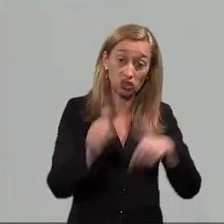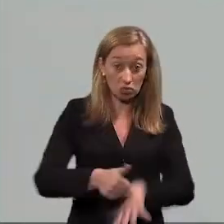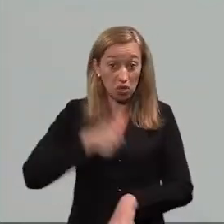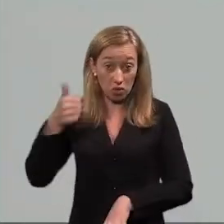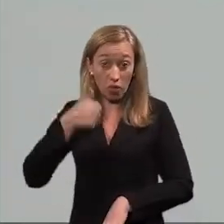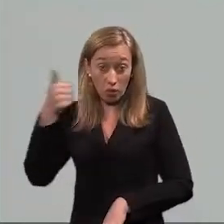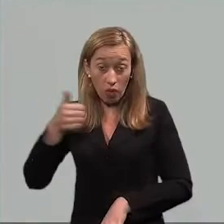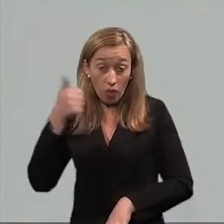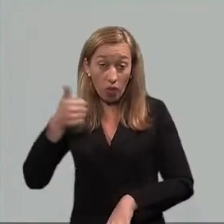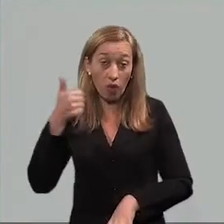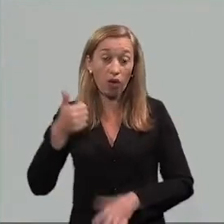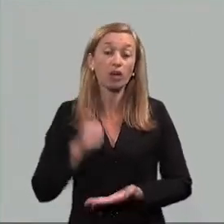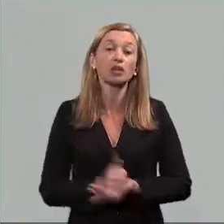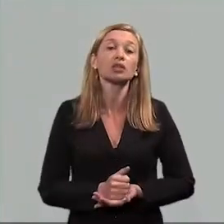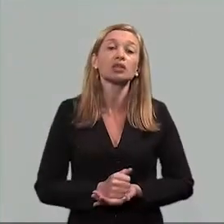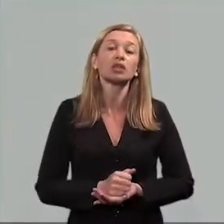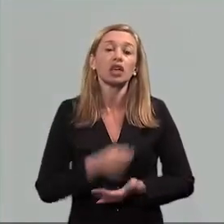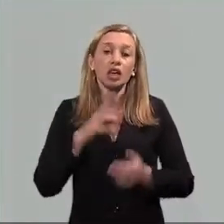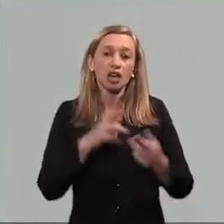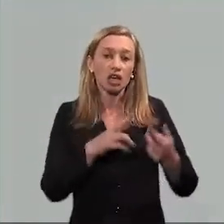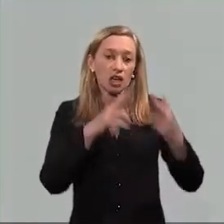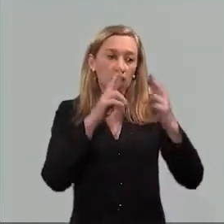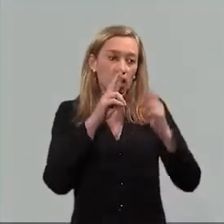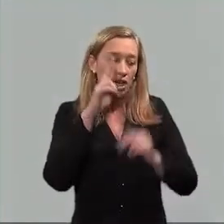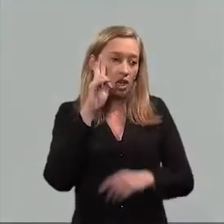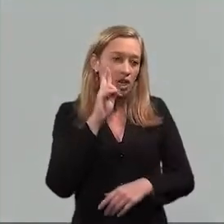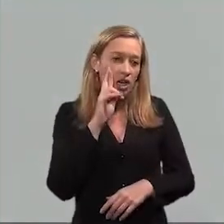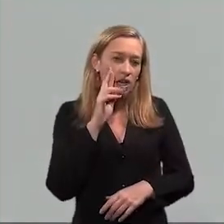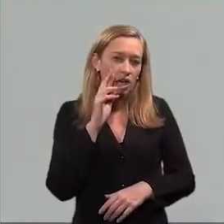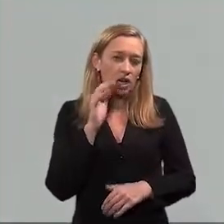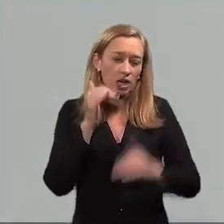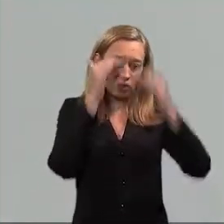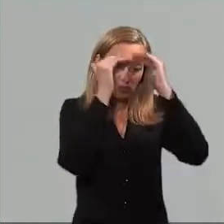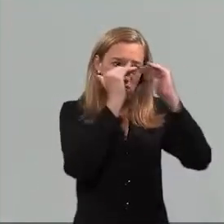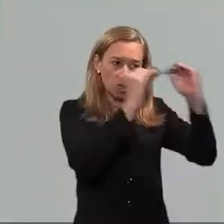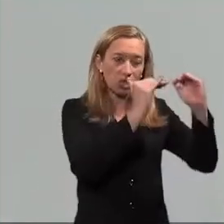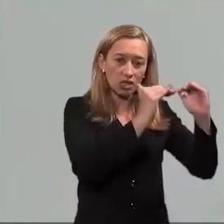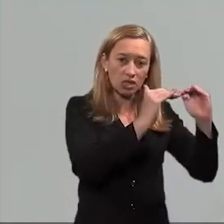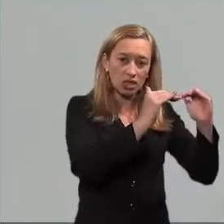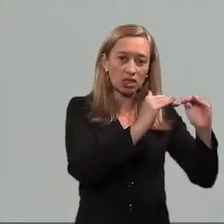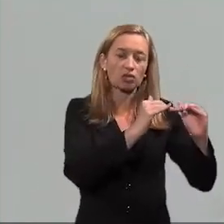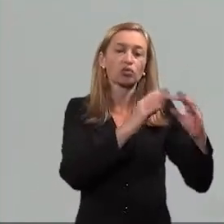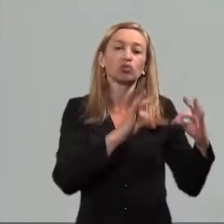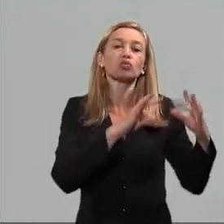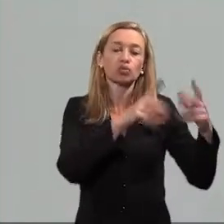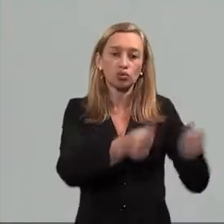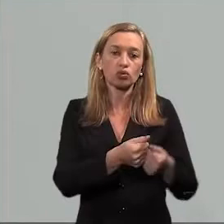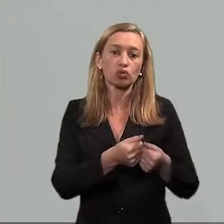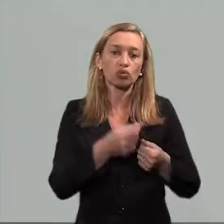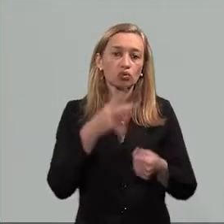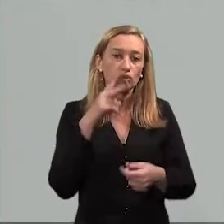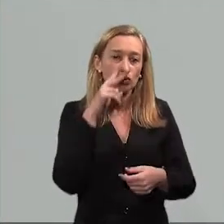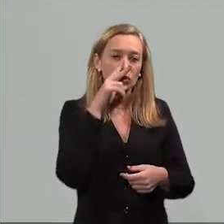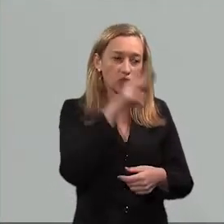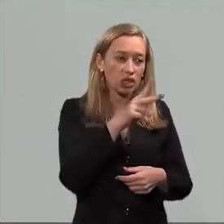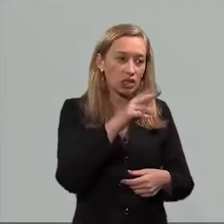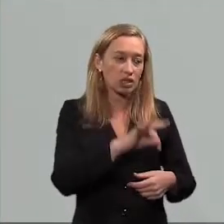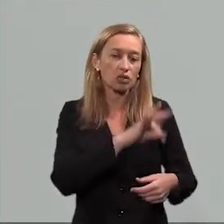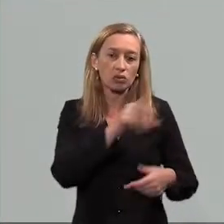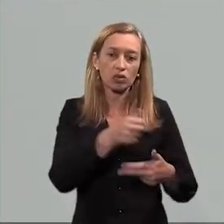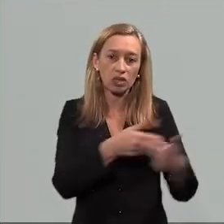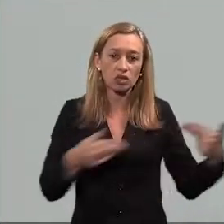que passariam por fortalecer uma lógica de teto, respeitando a integralidade, pensando outros mecanismos de fortalecimento